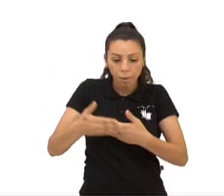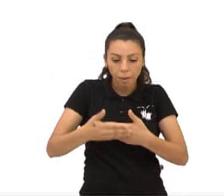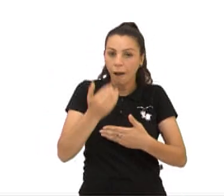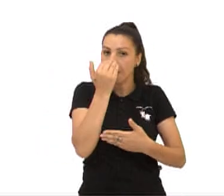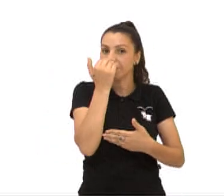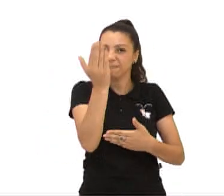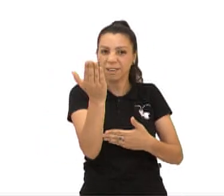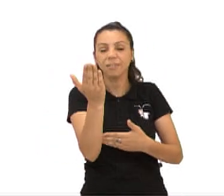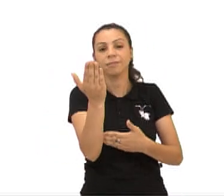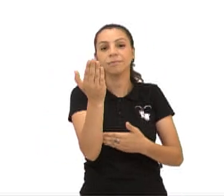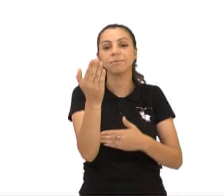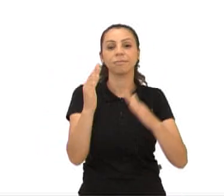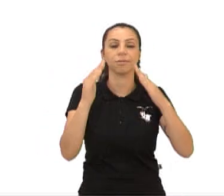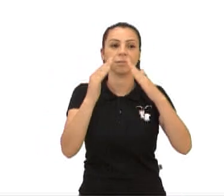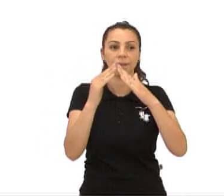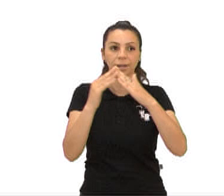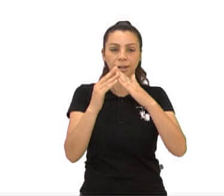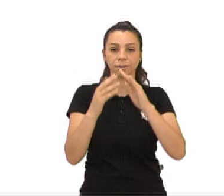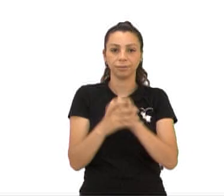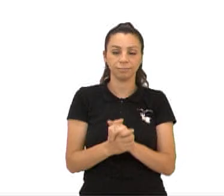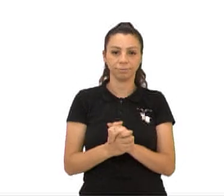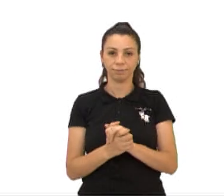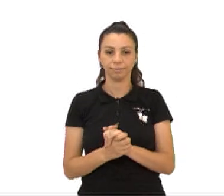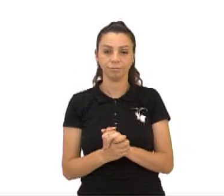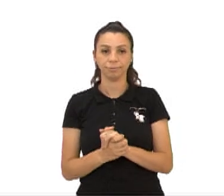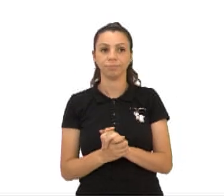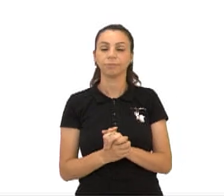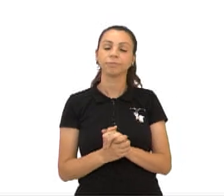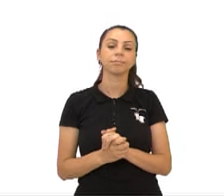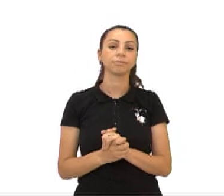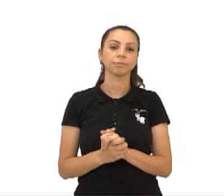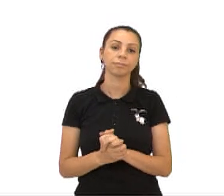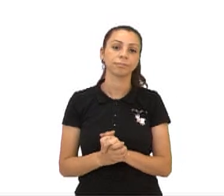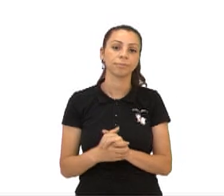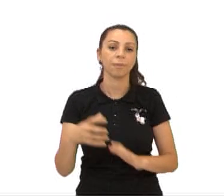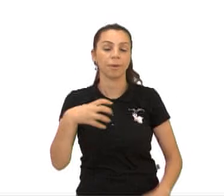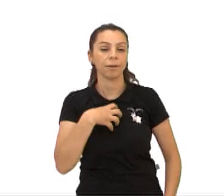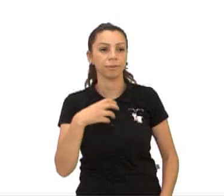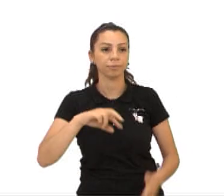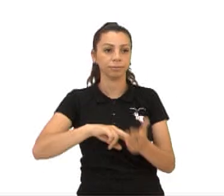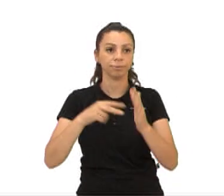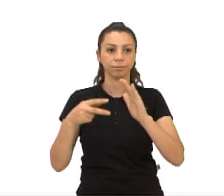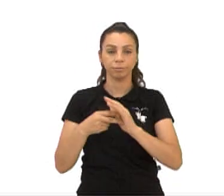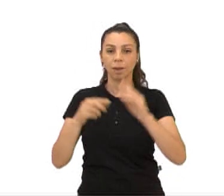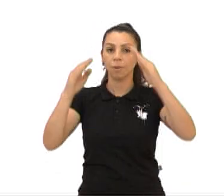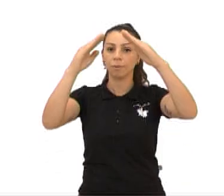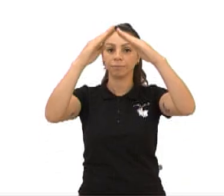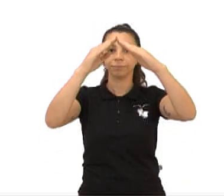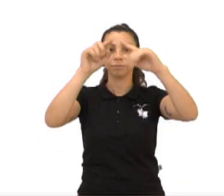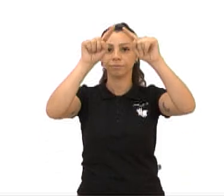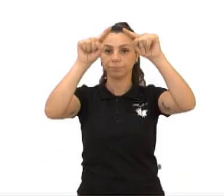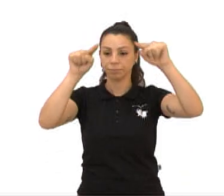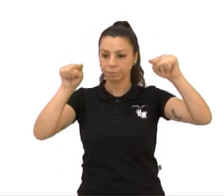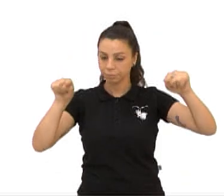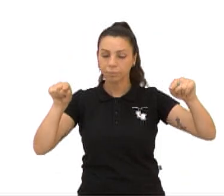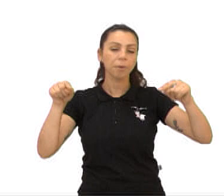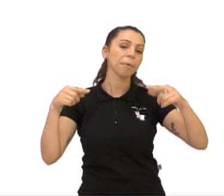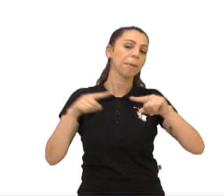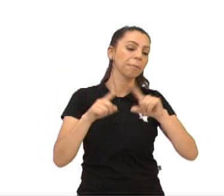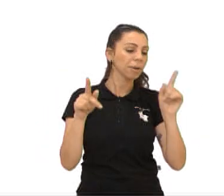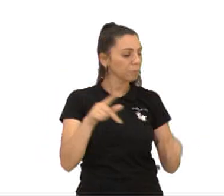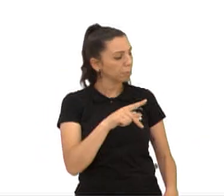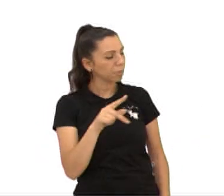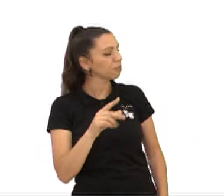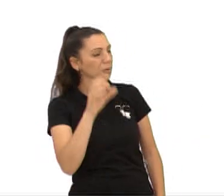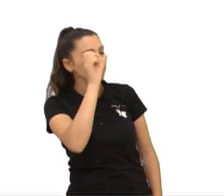Aqui está a sua casa, ó, a fachada com as medidas. Que tem o seguinte formato. Então, a casa dele tem esse formato aqui, ó. Mas, professora,